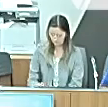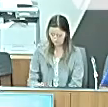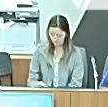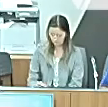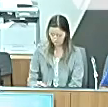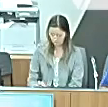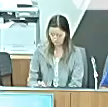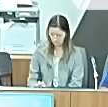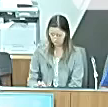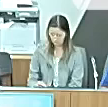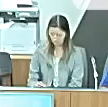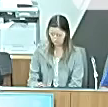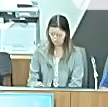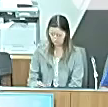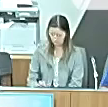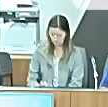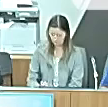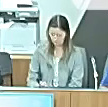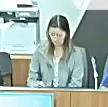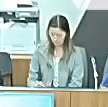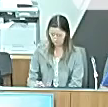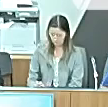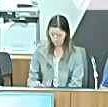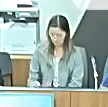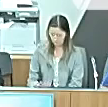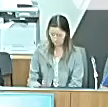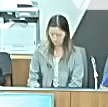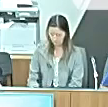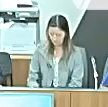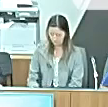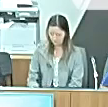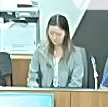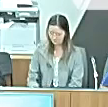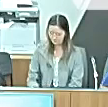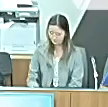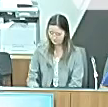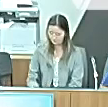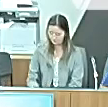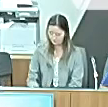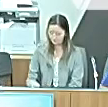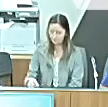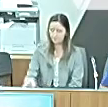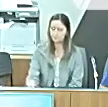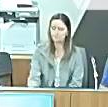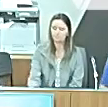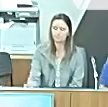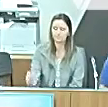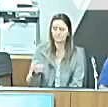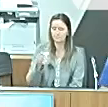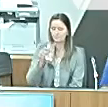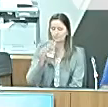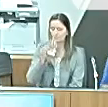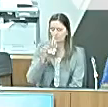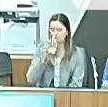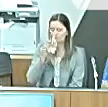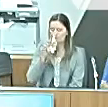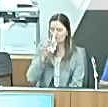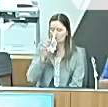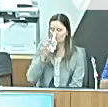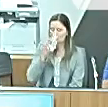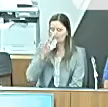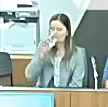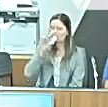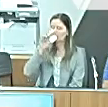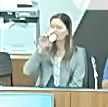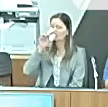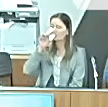governo então isso frustra muito e o tempo longe a vida passa daqui a pouco é muito já estão no